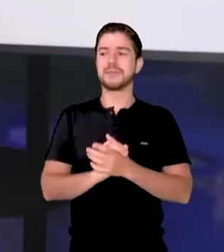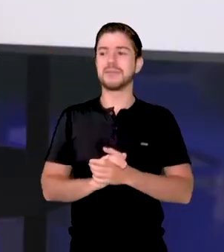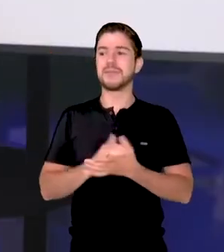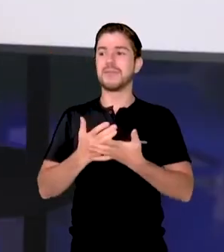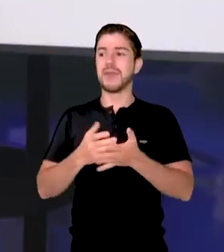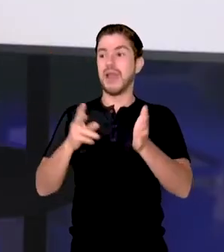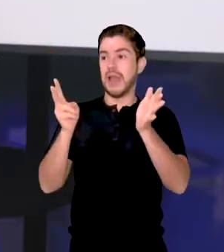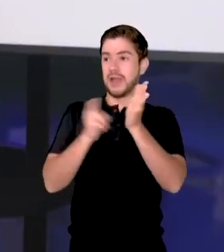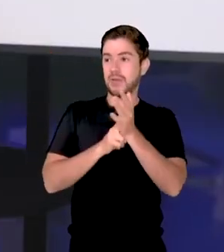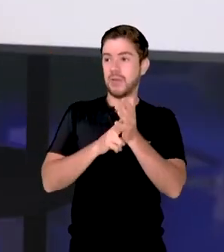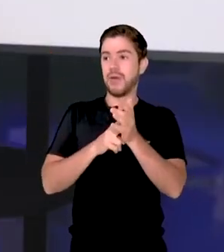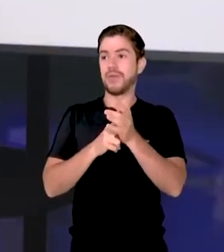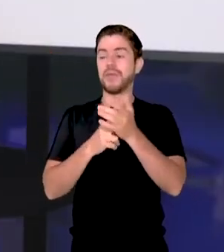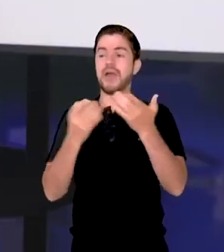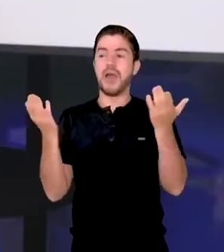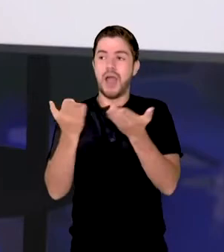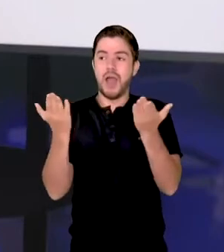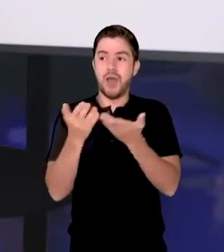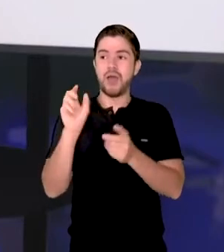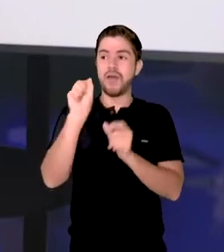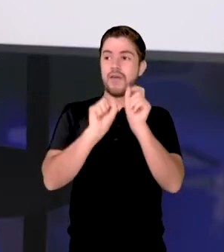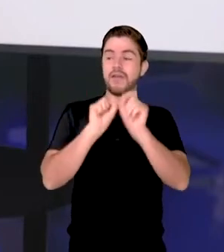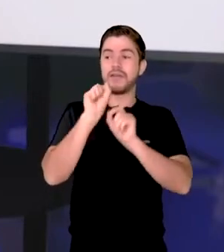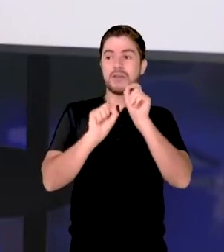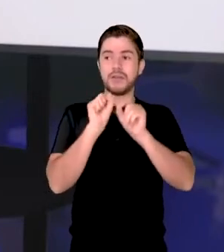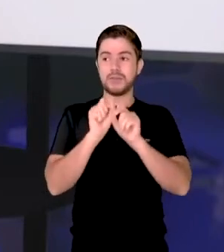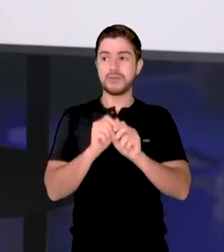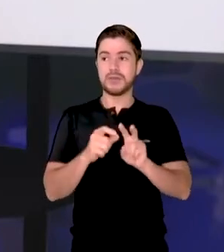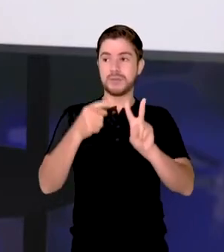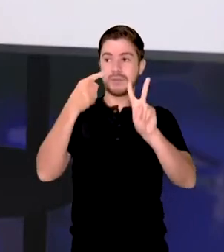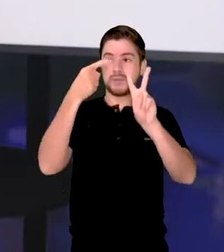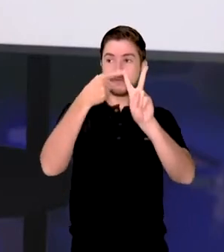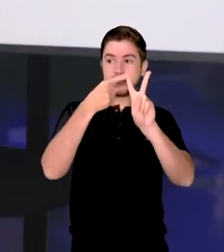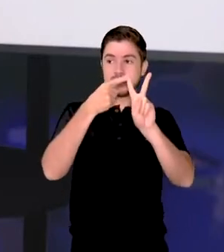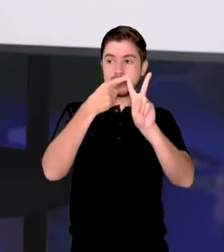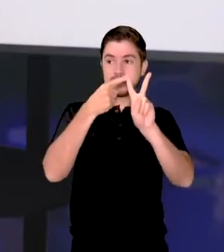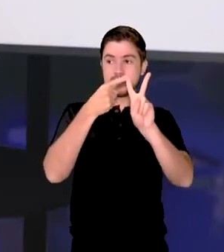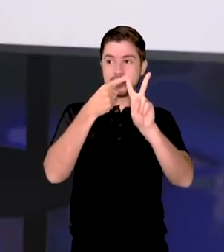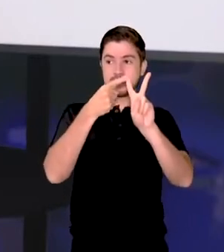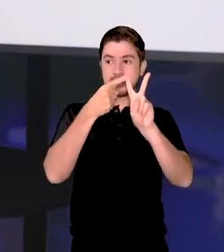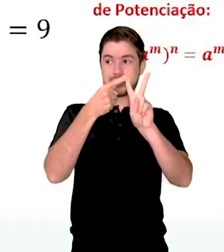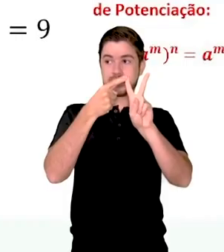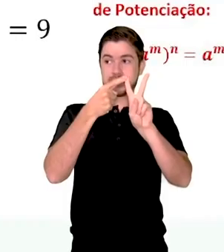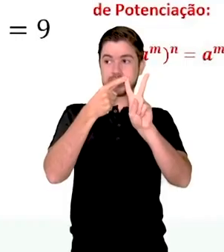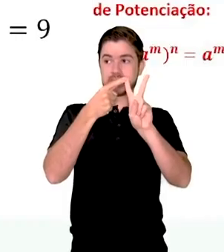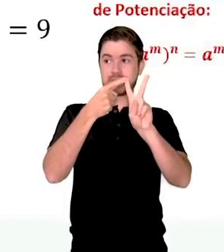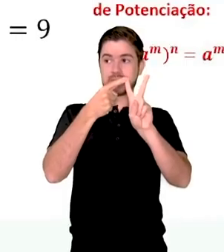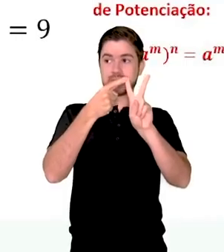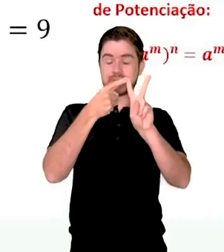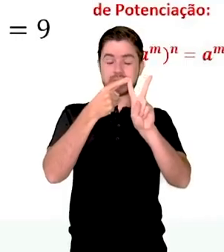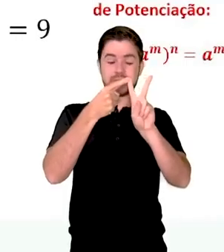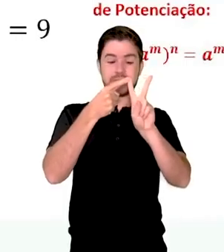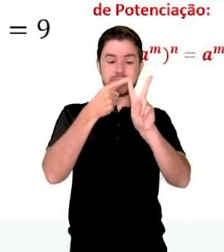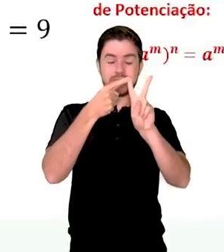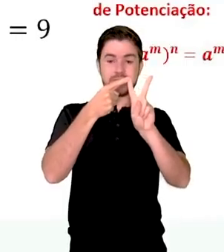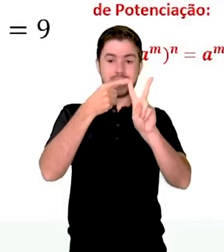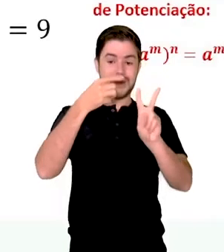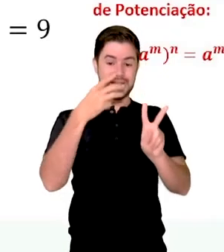potenciação multiplicando os dois expoentes eu tenho como resultado três elevado a quarta